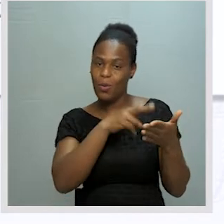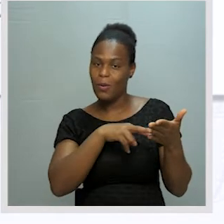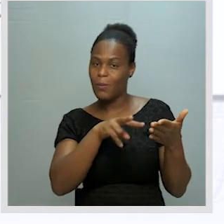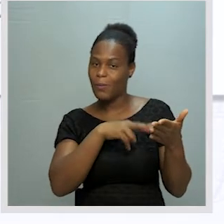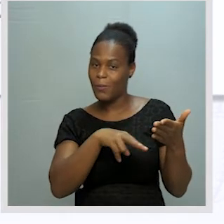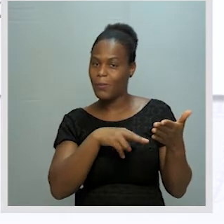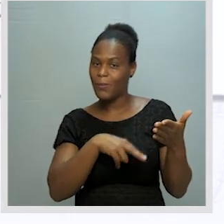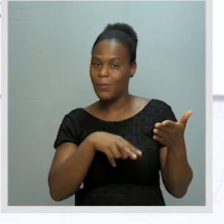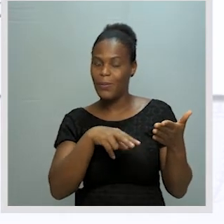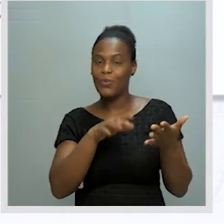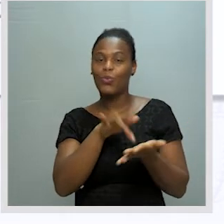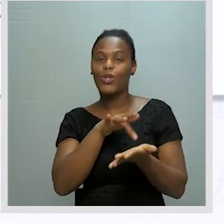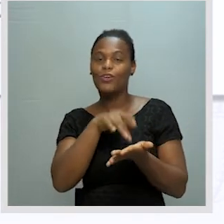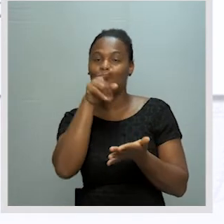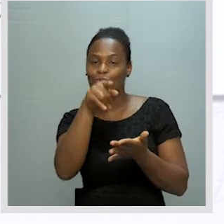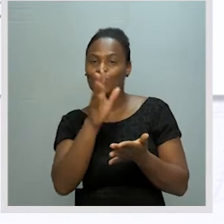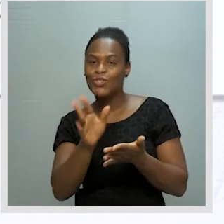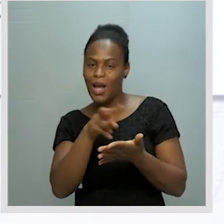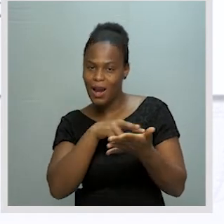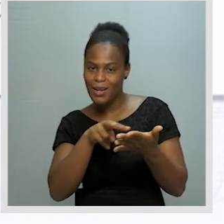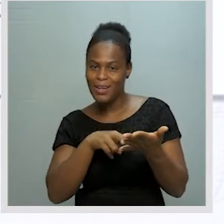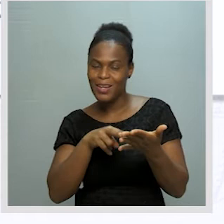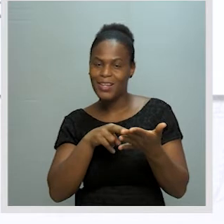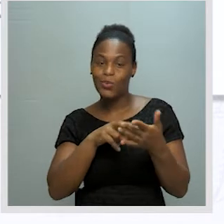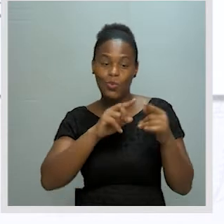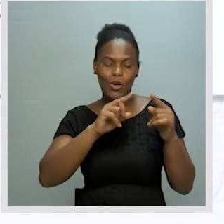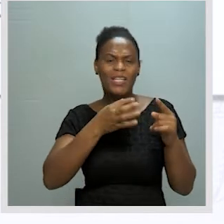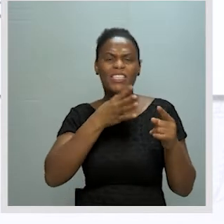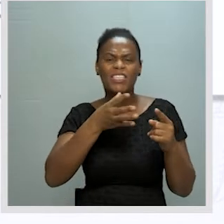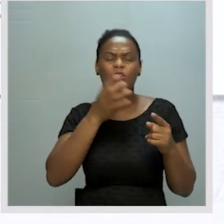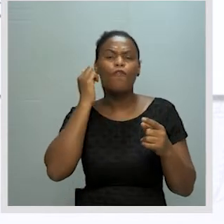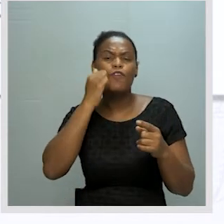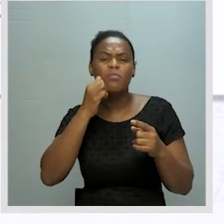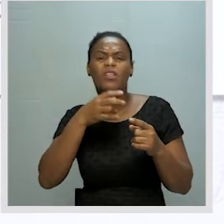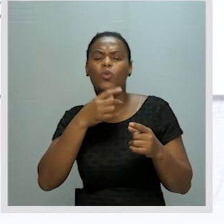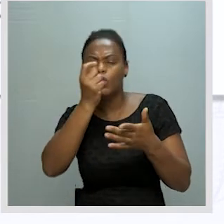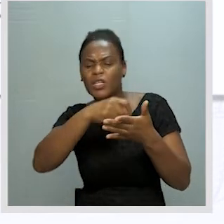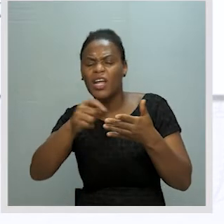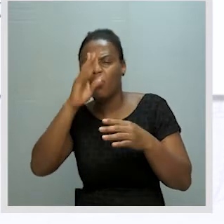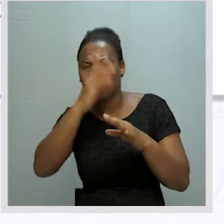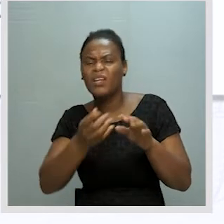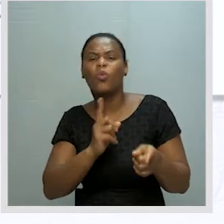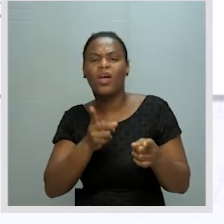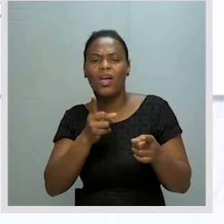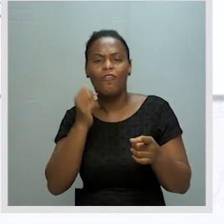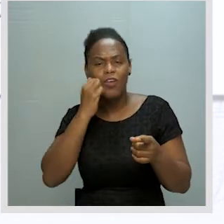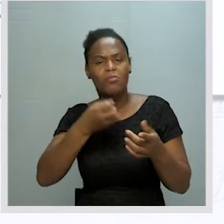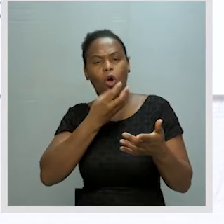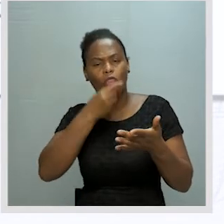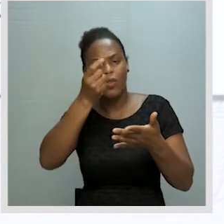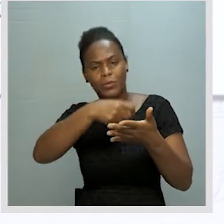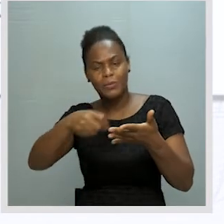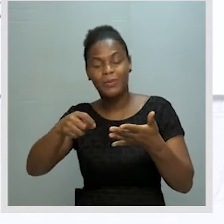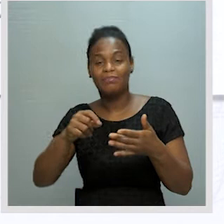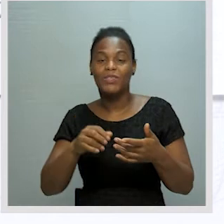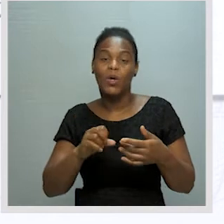leitura do livro que leu, faça um resumo de filme ou de série, tá bom? Faça uma